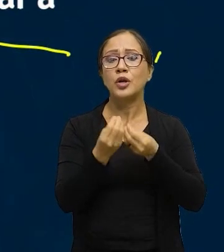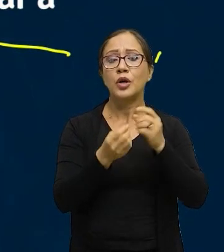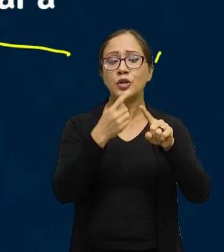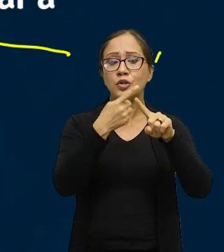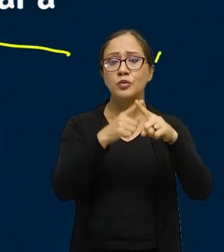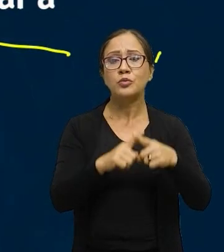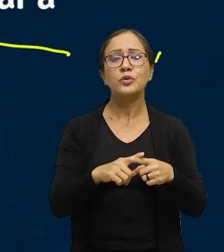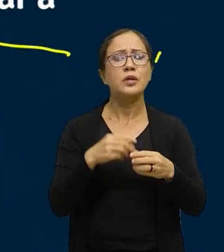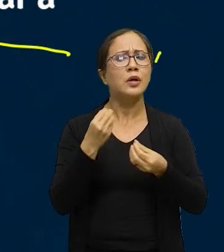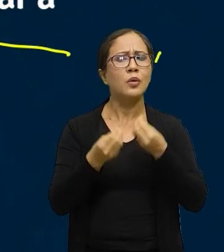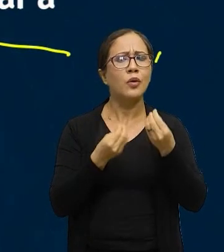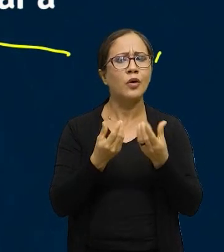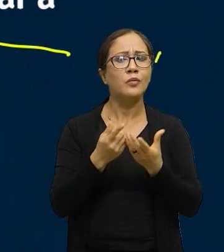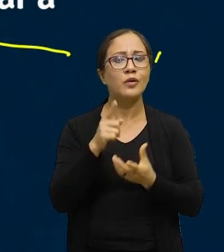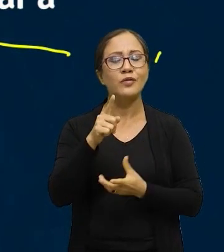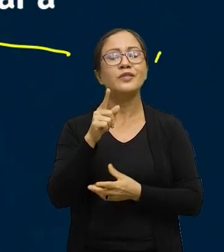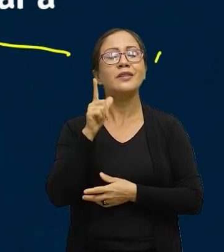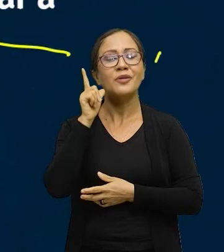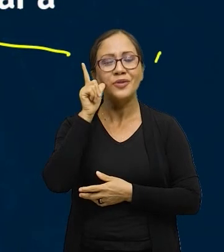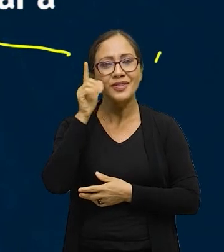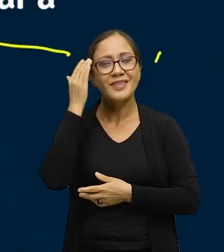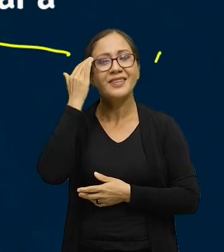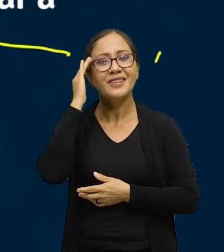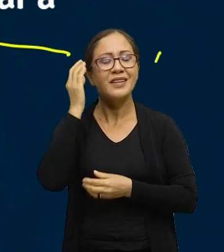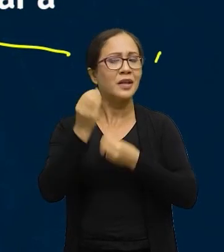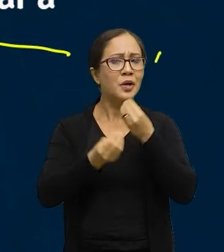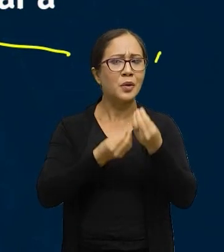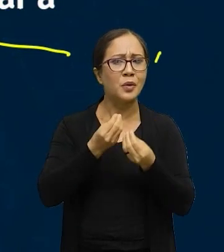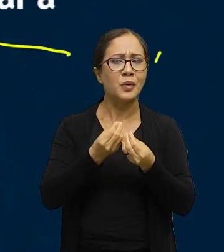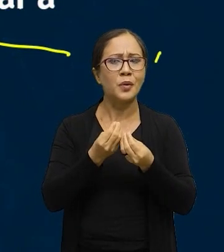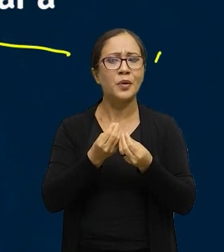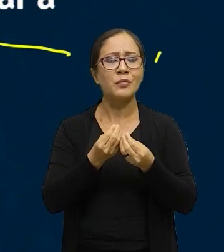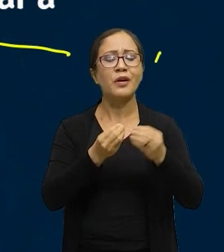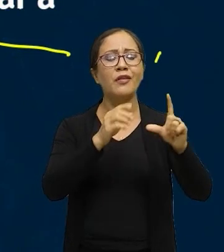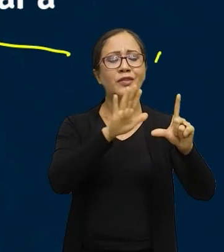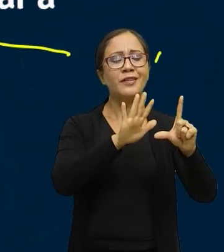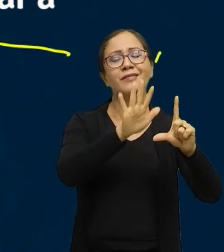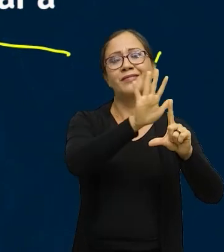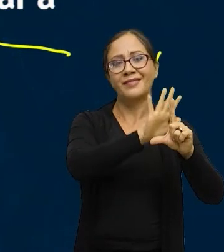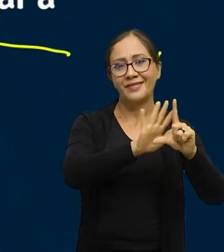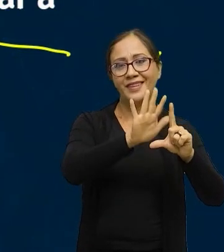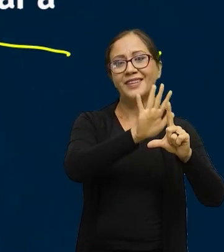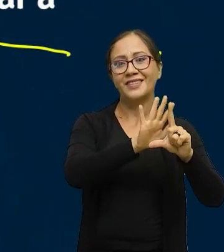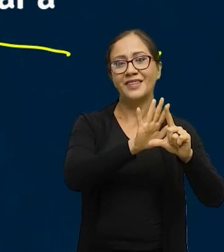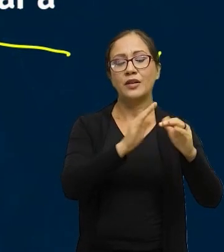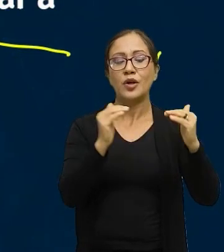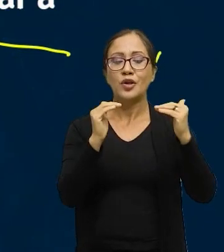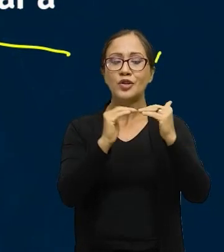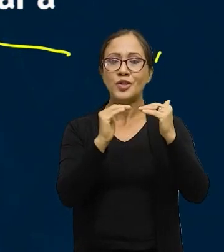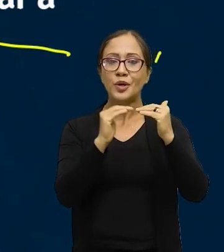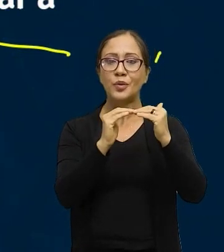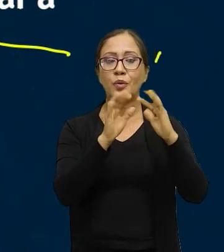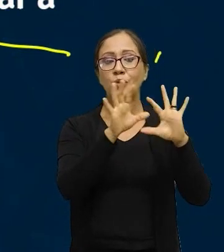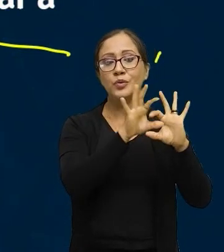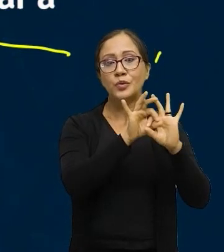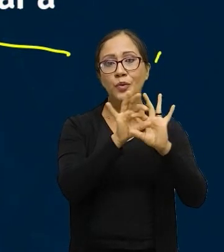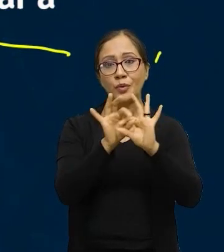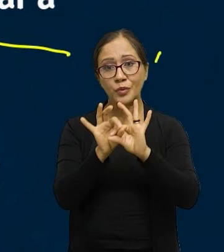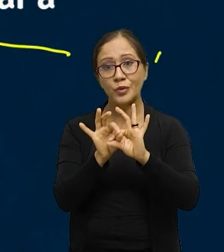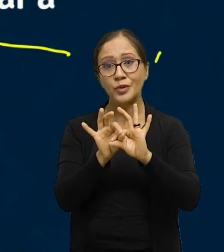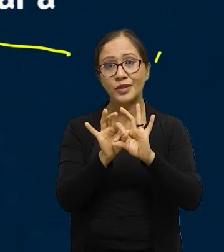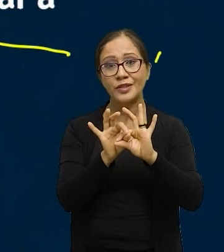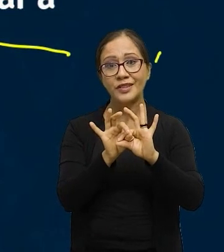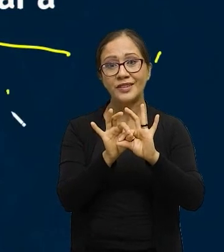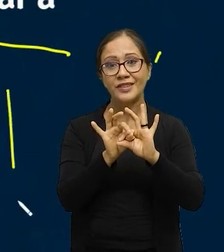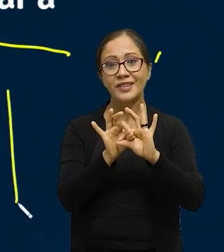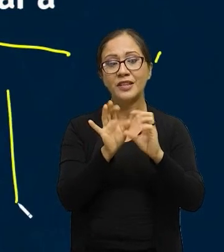conseguir entender? Você tem que entender a charge de acordo com o contexto em que ela